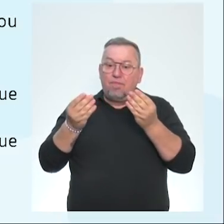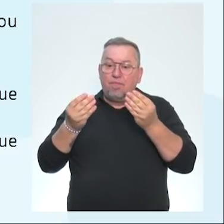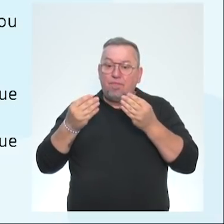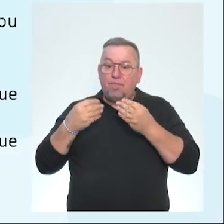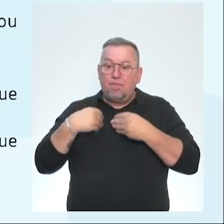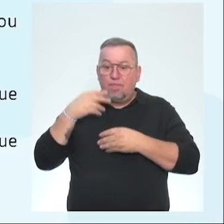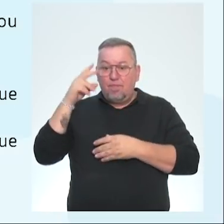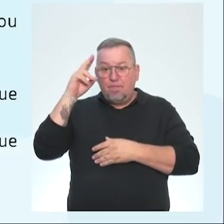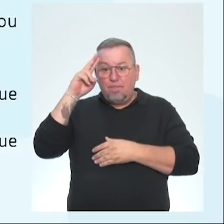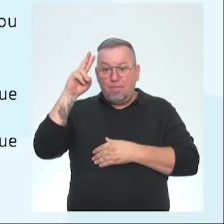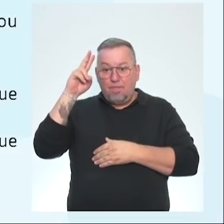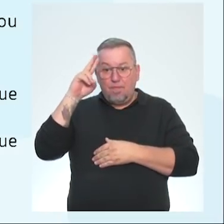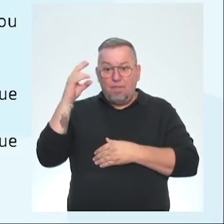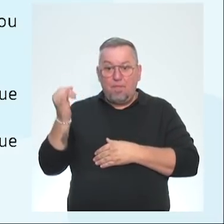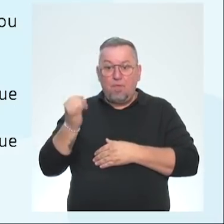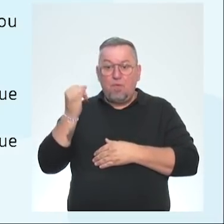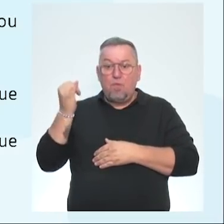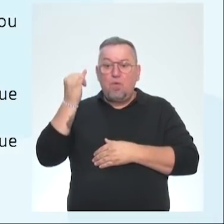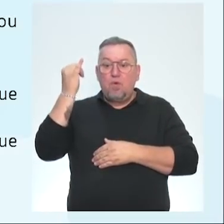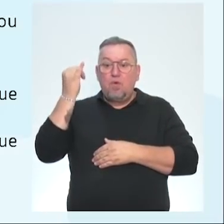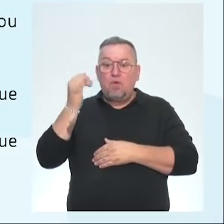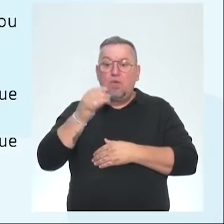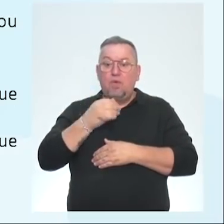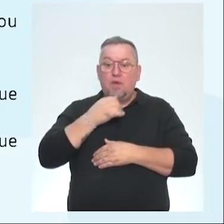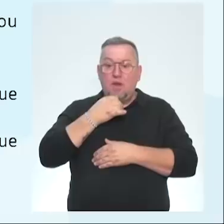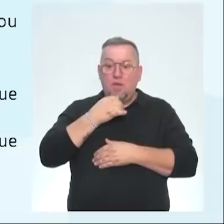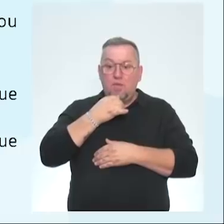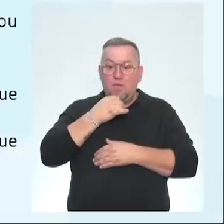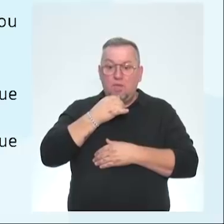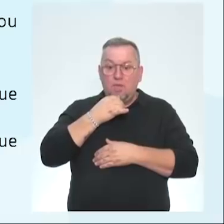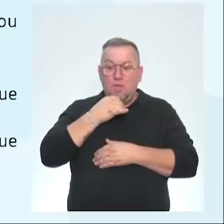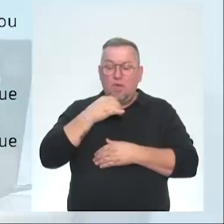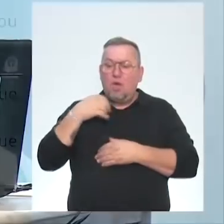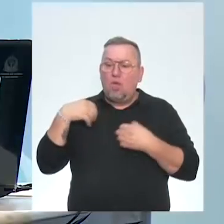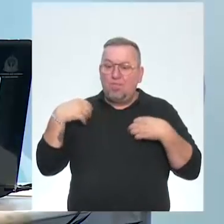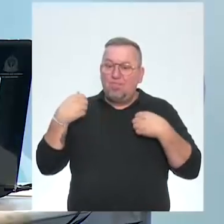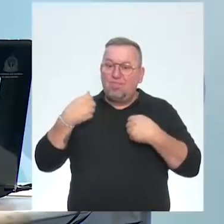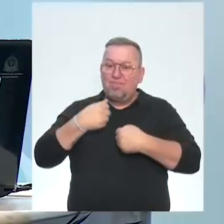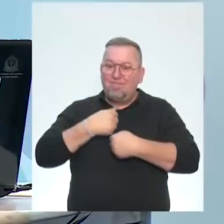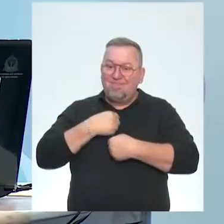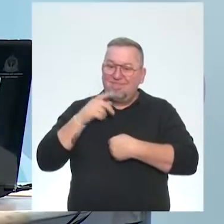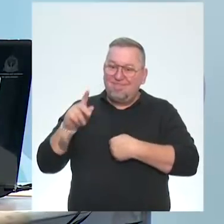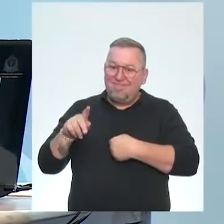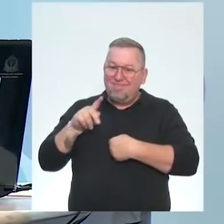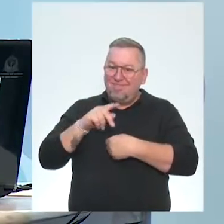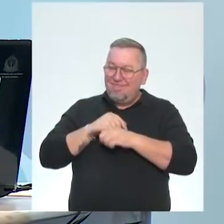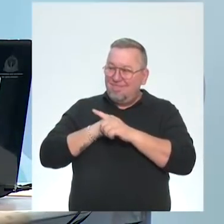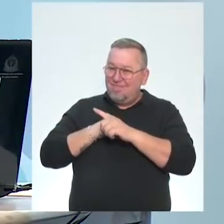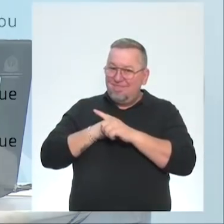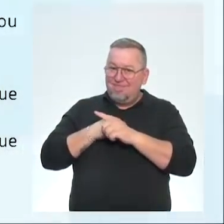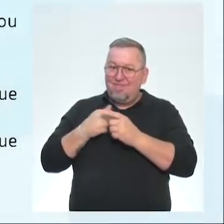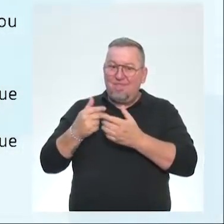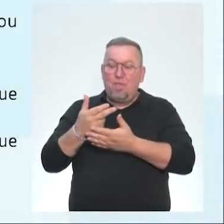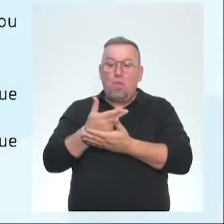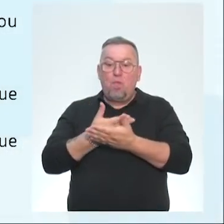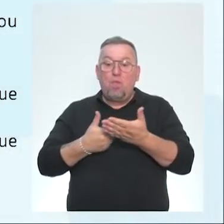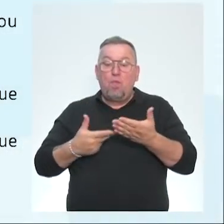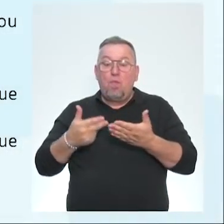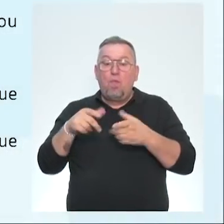uma lembrança importante, como é o caso, por exemplo, aqui do casaco do professor Anderson, né? Um desenho, até